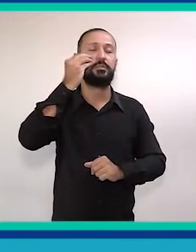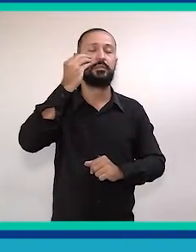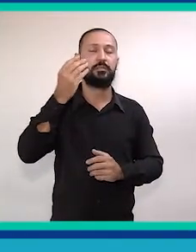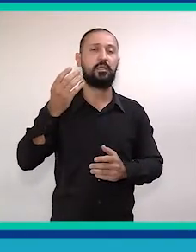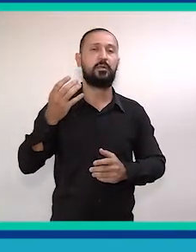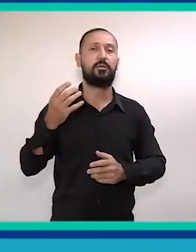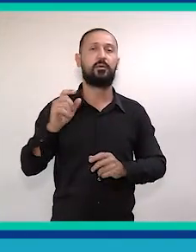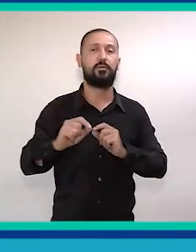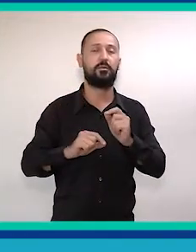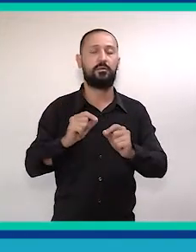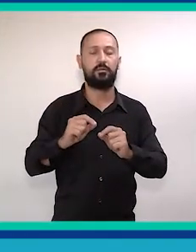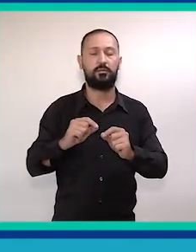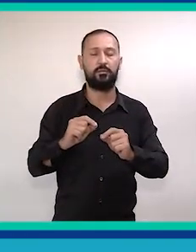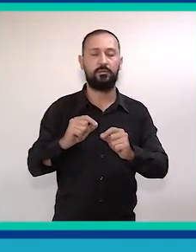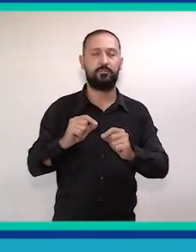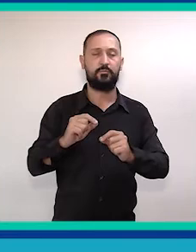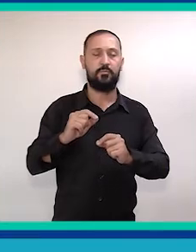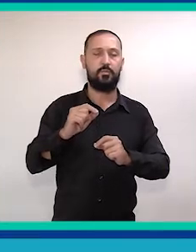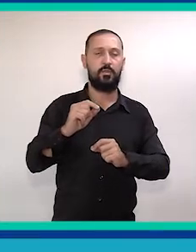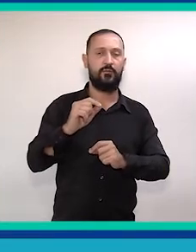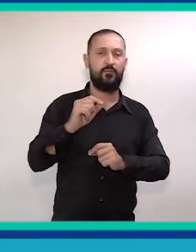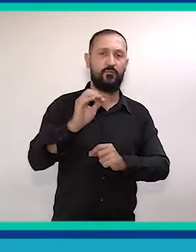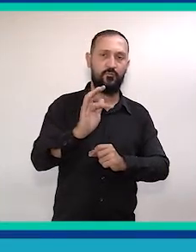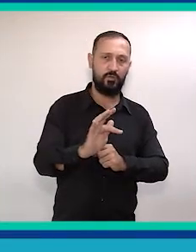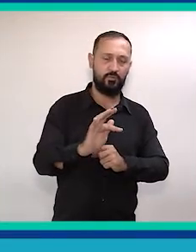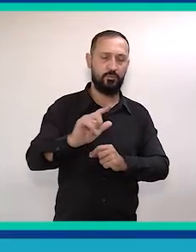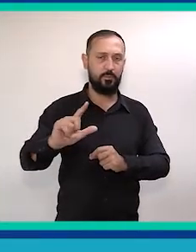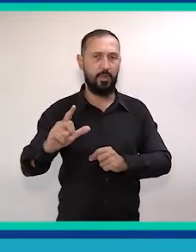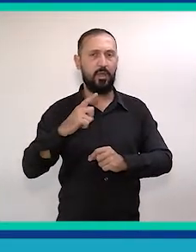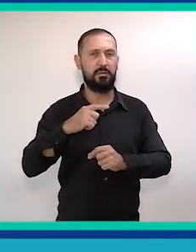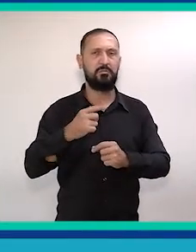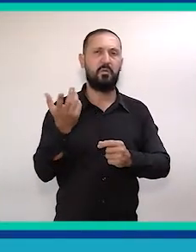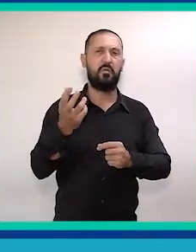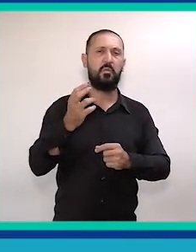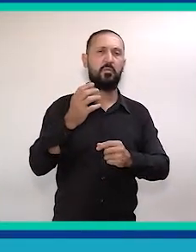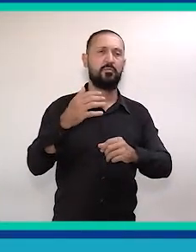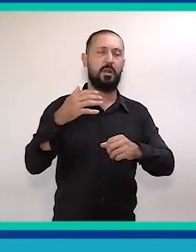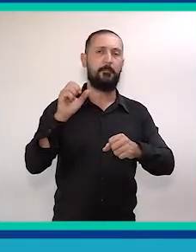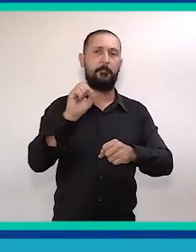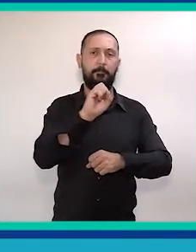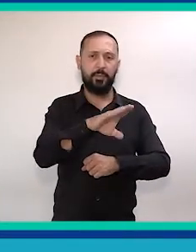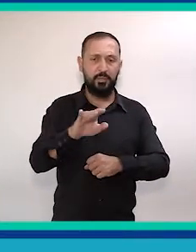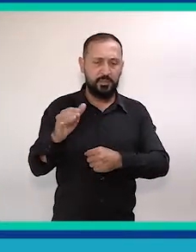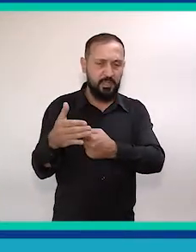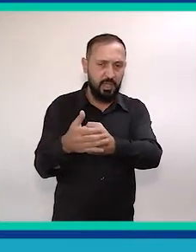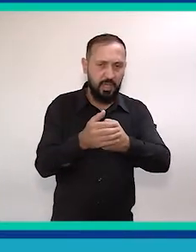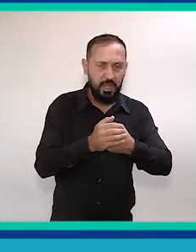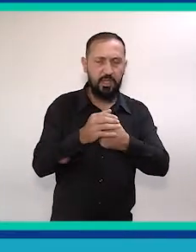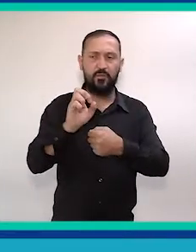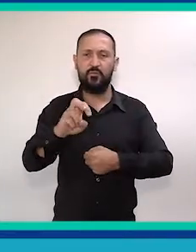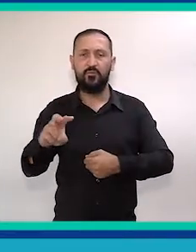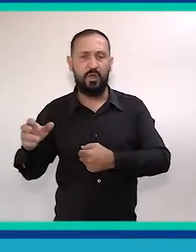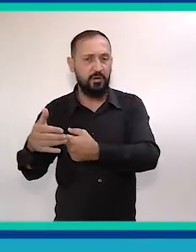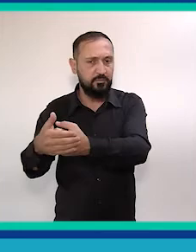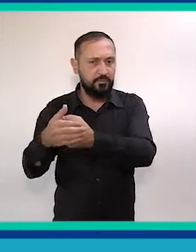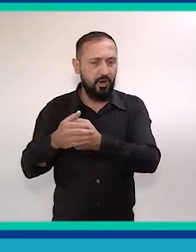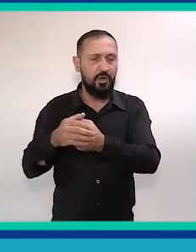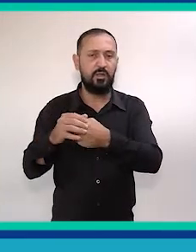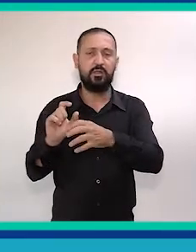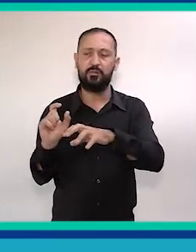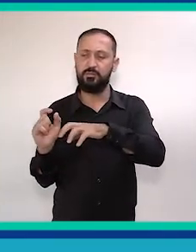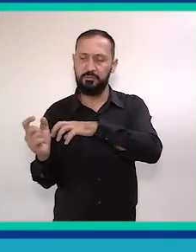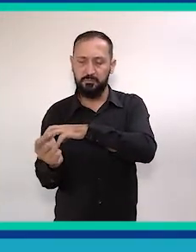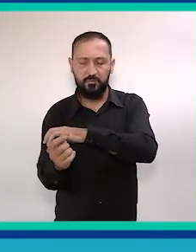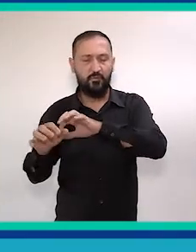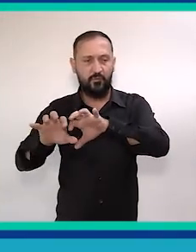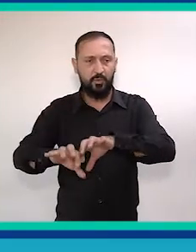testar essa nossa fosfolipase contra bactérias, contra fungos, contra tumores, que no nosso